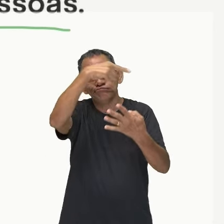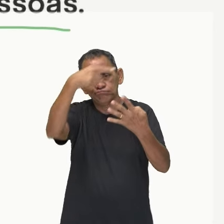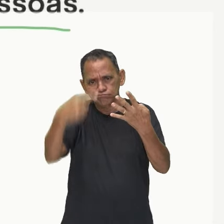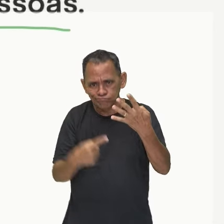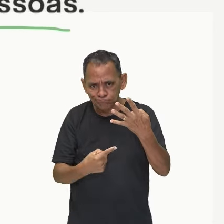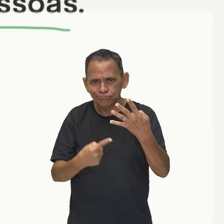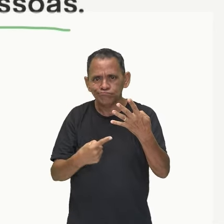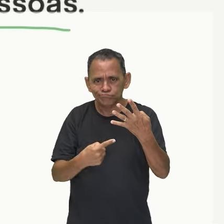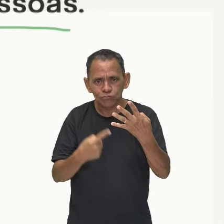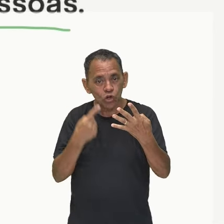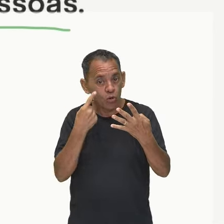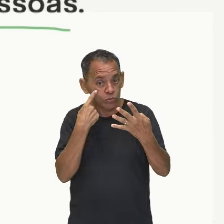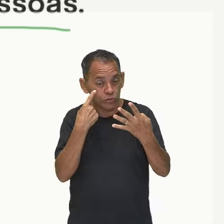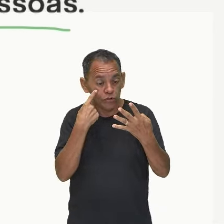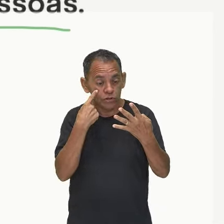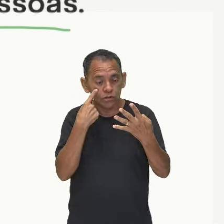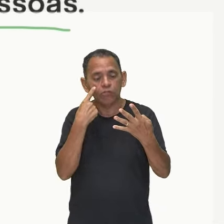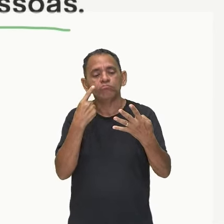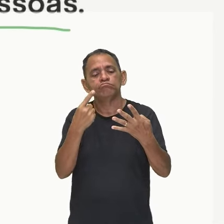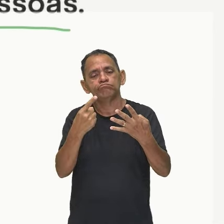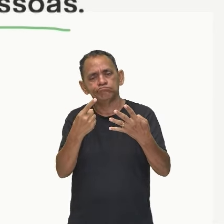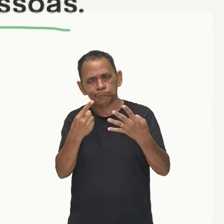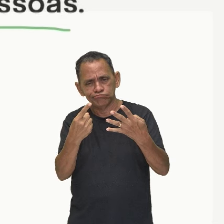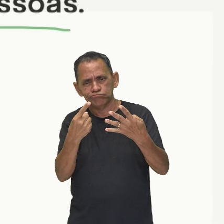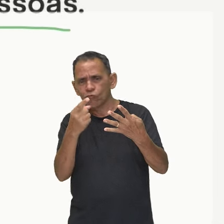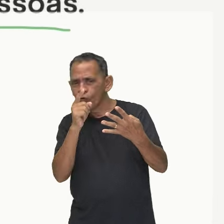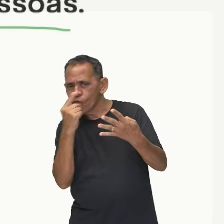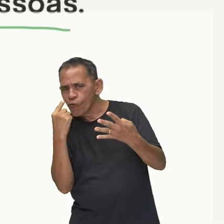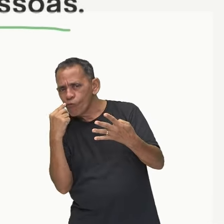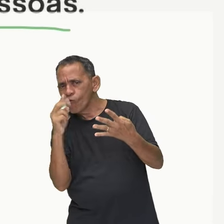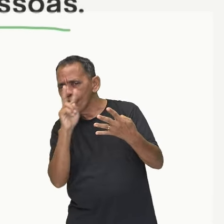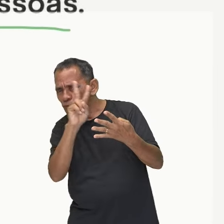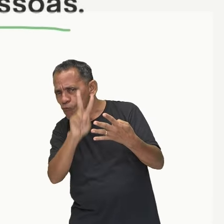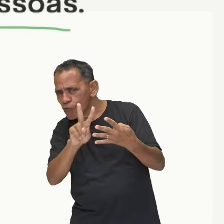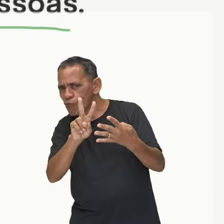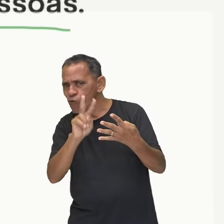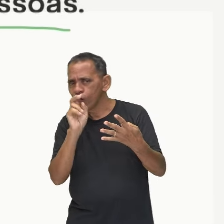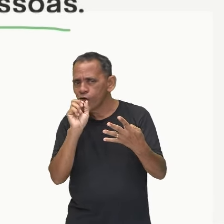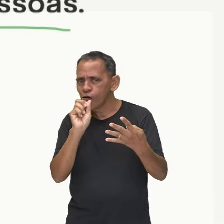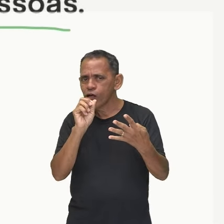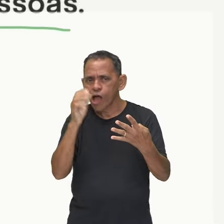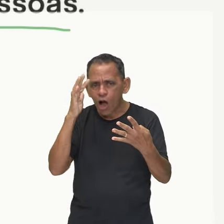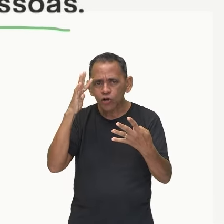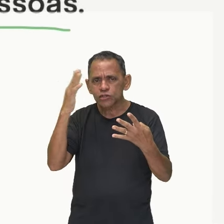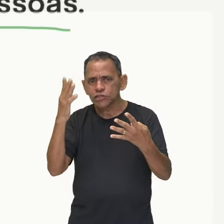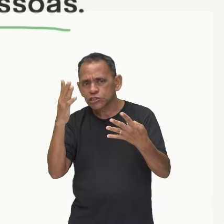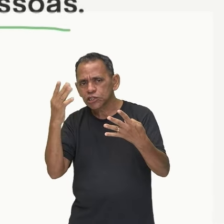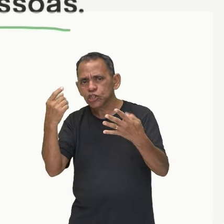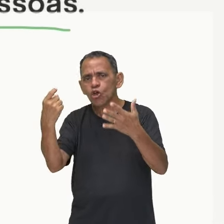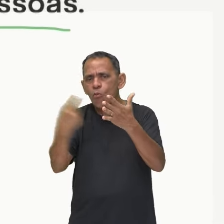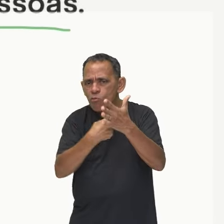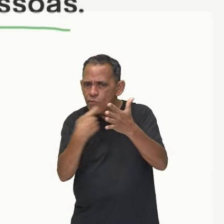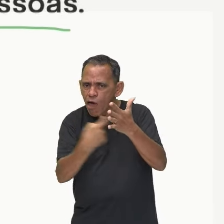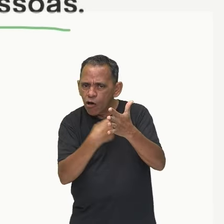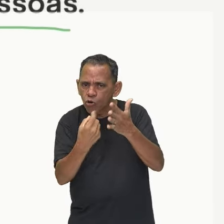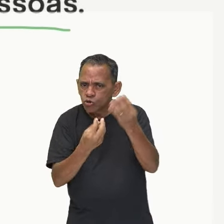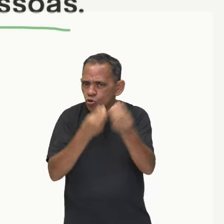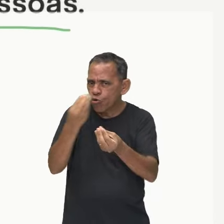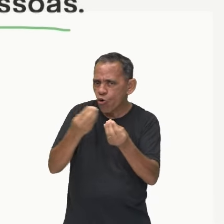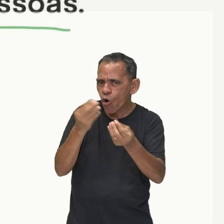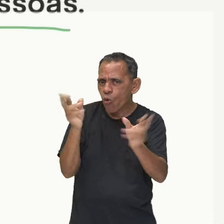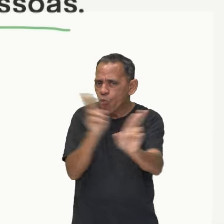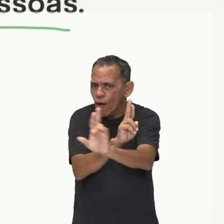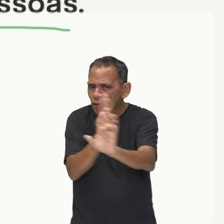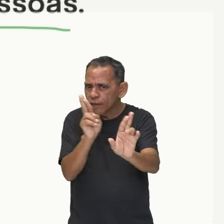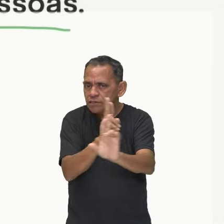a observação, eu olhei, eu vi o que está acontecendo, eu me questiono em relação a isso daí, né?